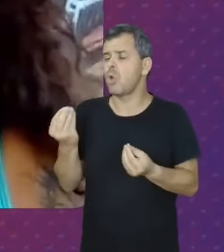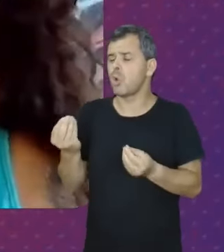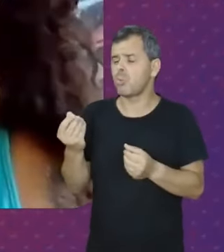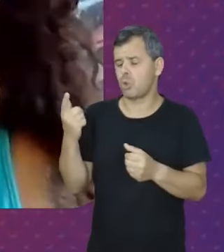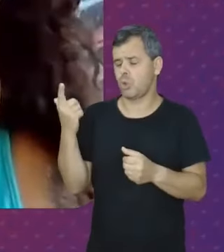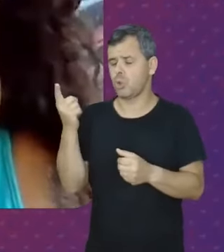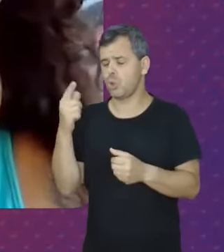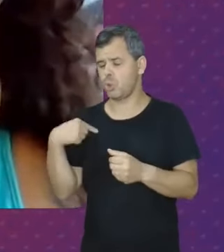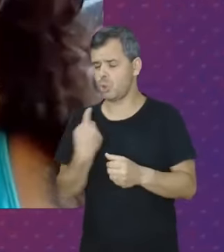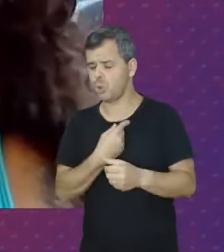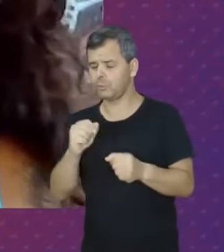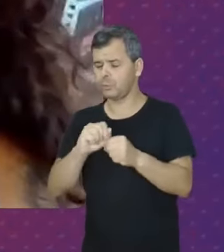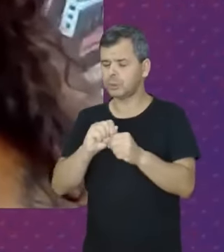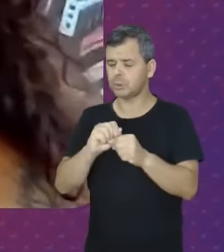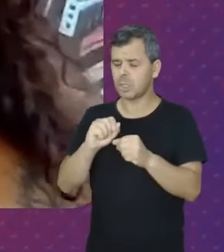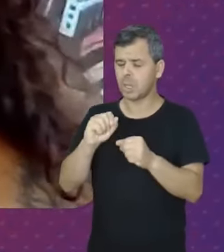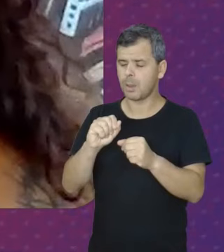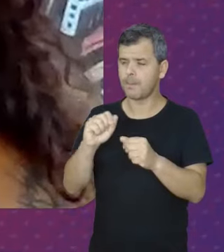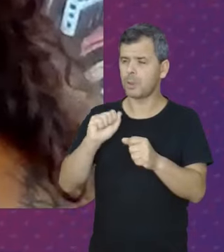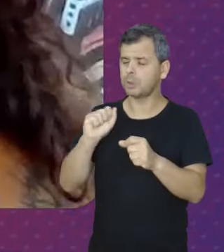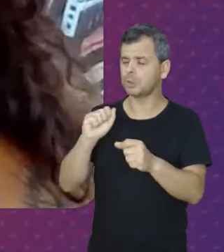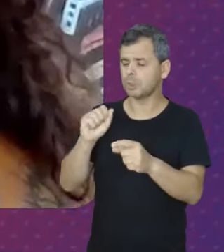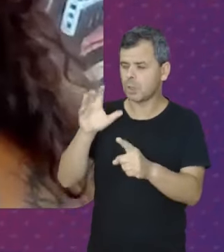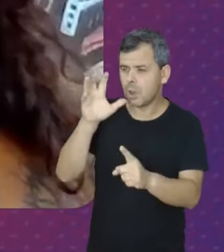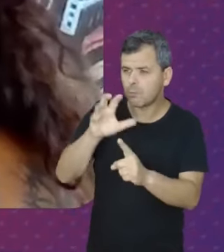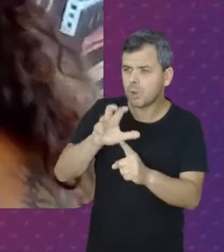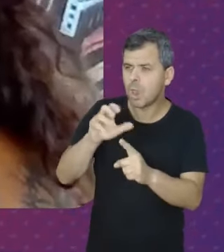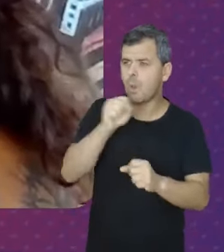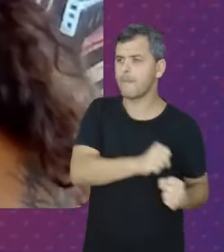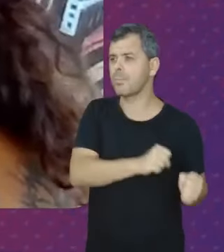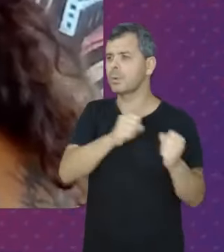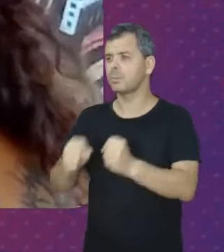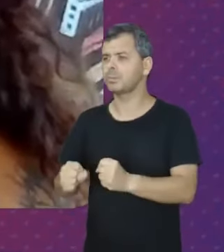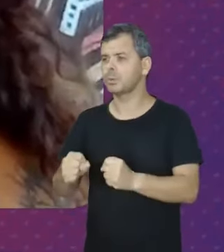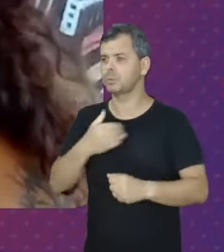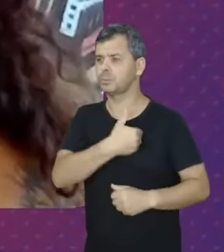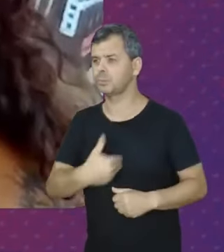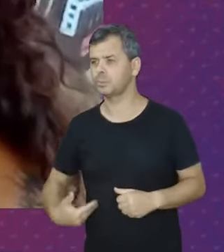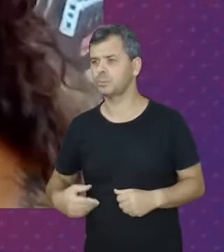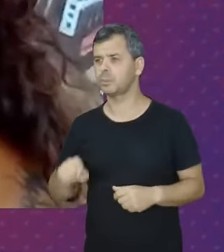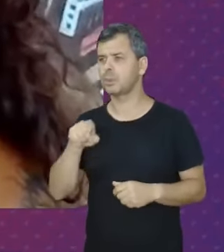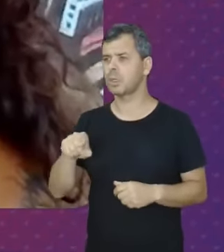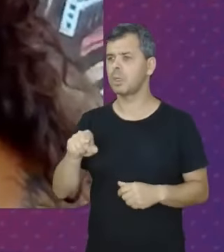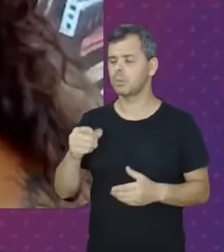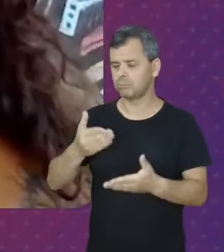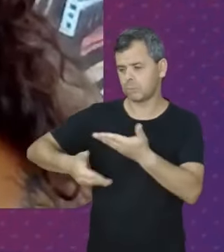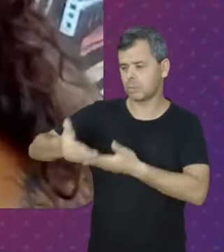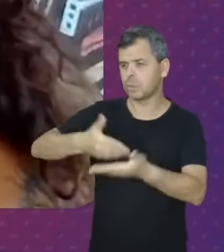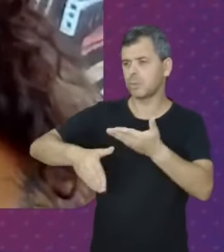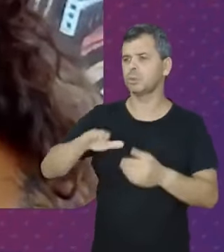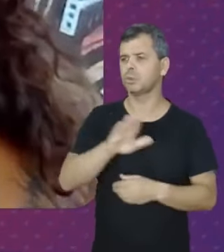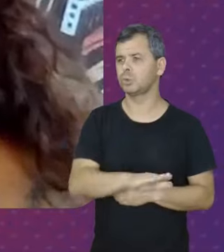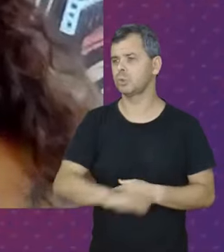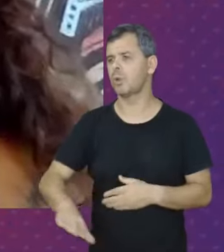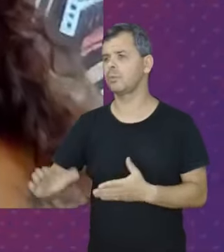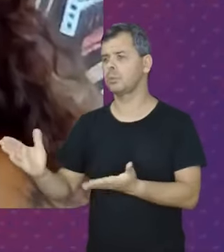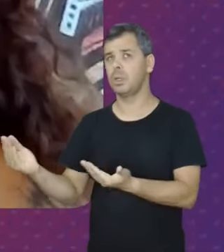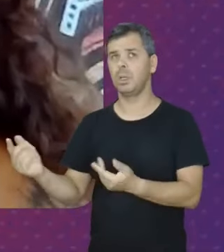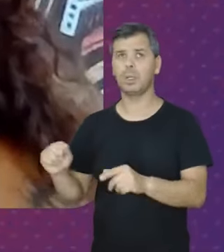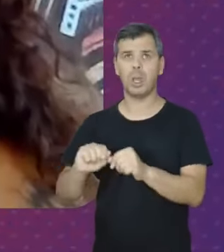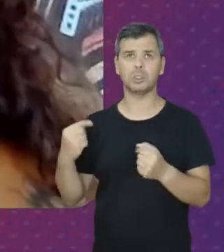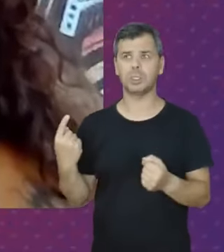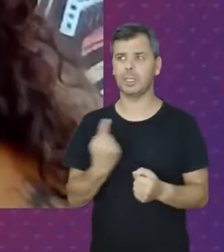interferir? Como que a gente pode pressionar o poder público para que tenha esse atendimento a essas crianças e adolescentes? Porque